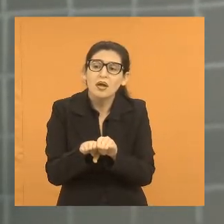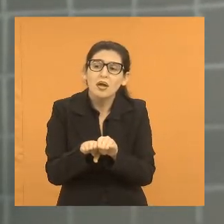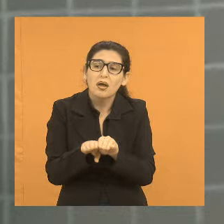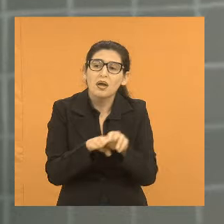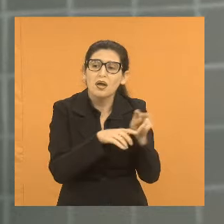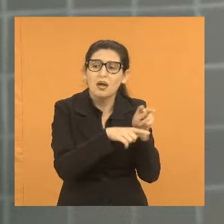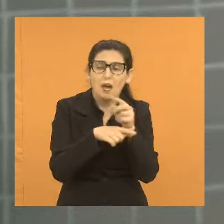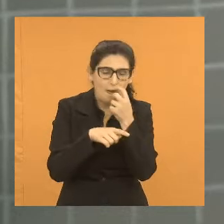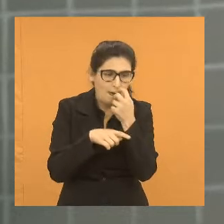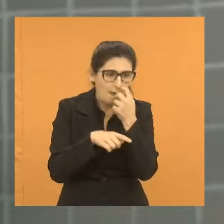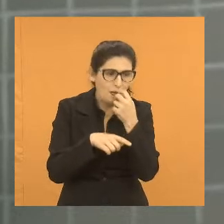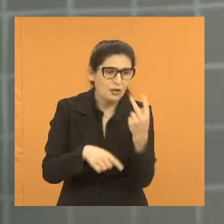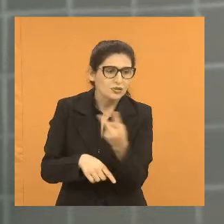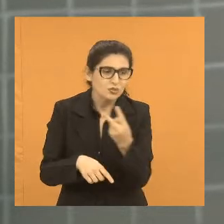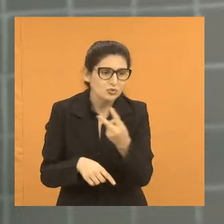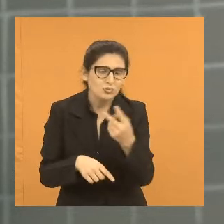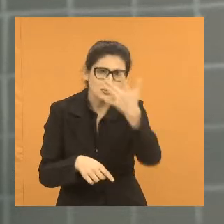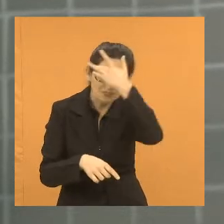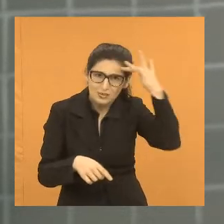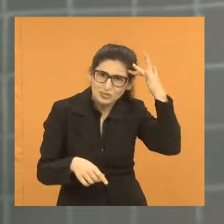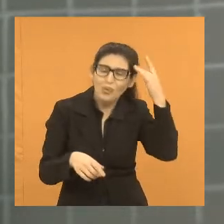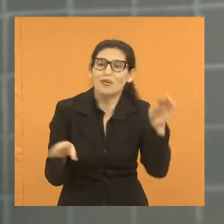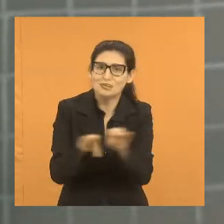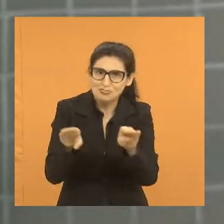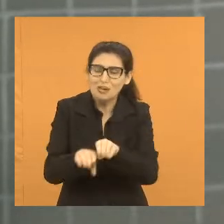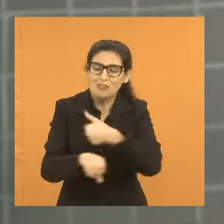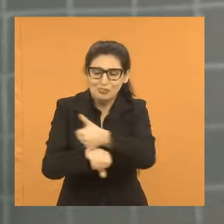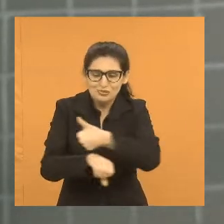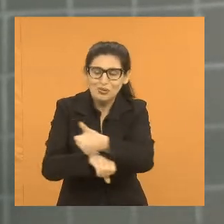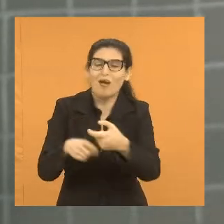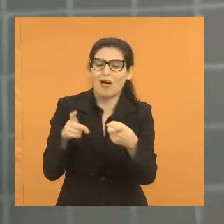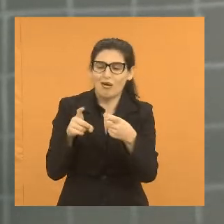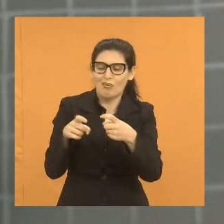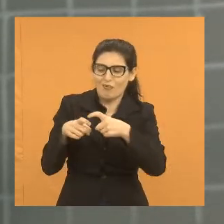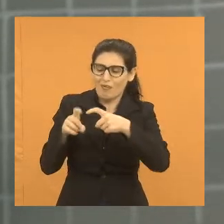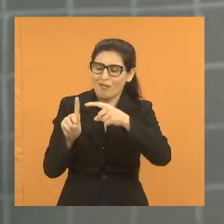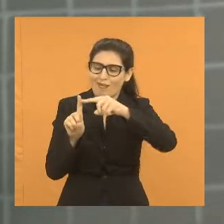nos brindou com mais 2 colegas gestantes.